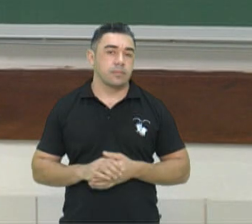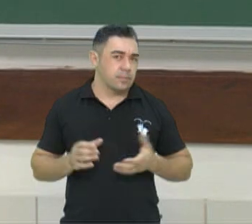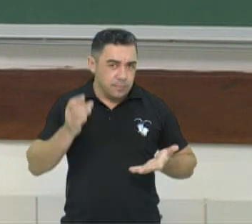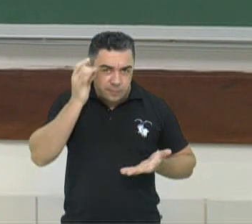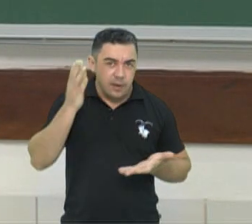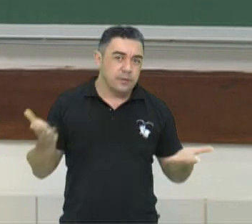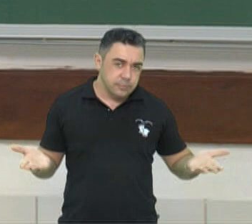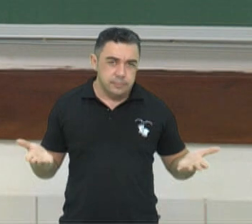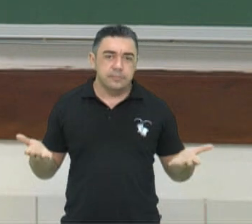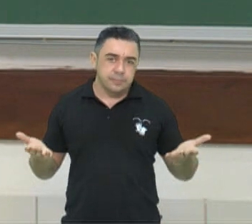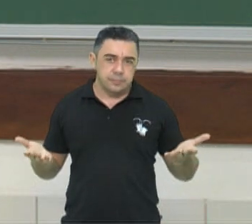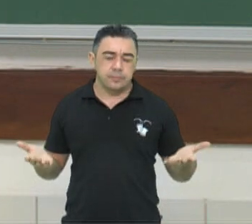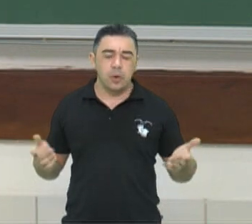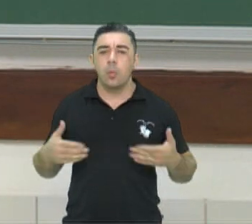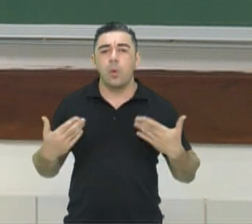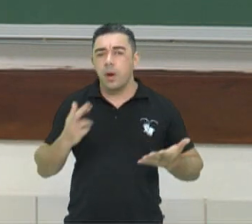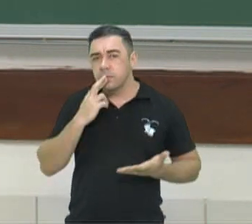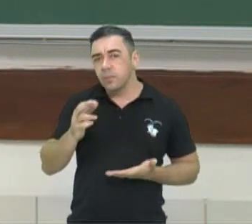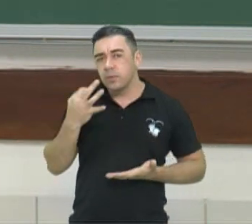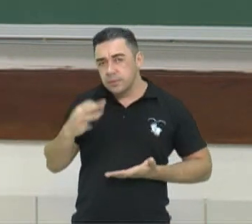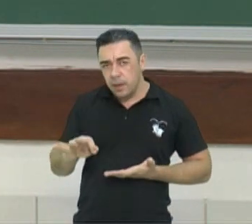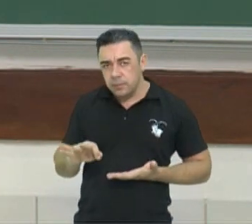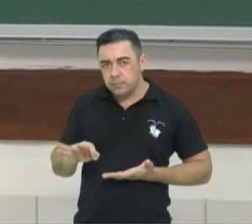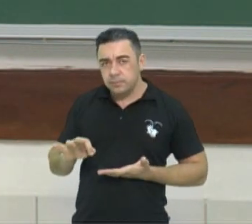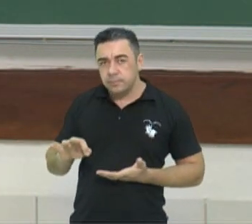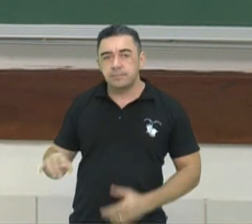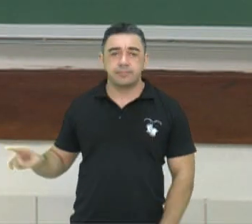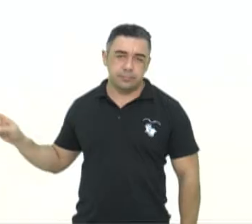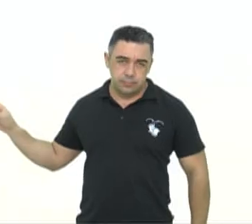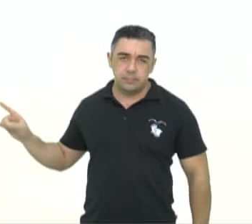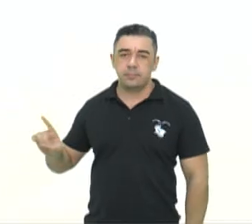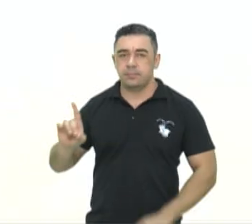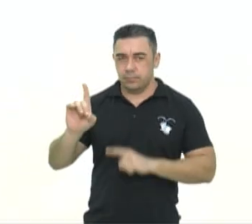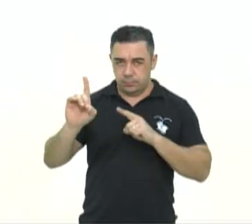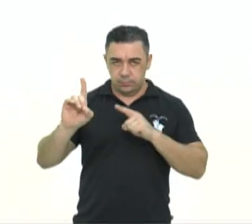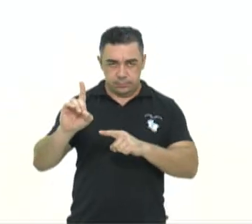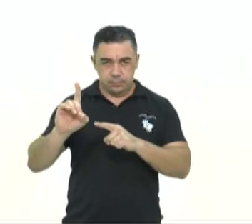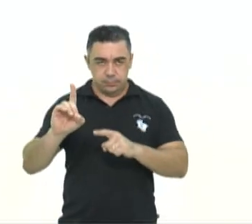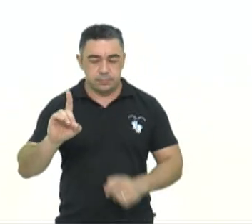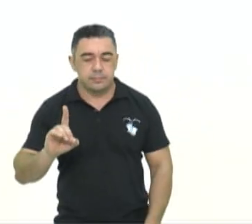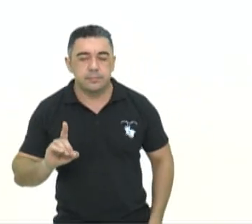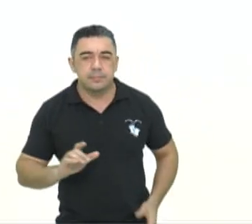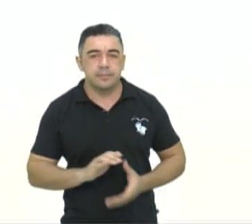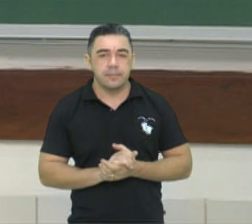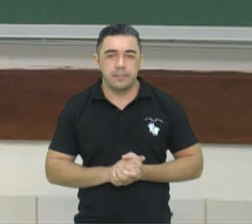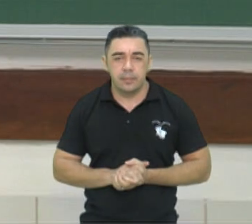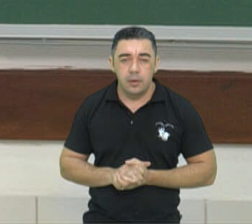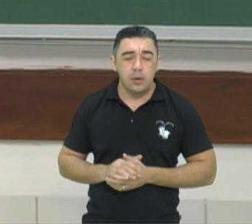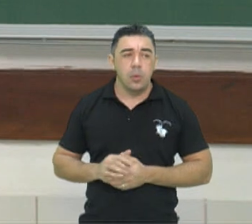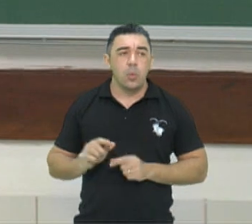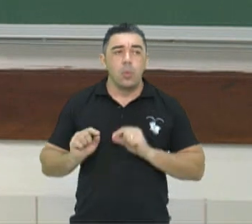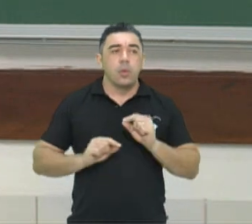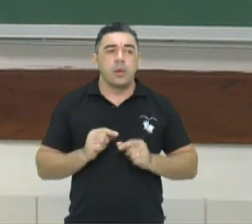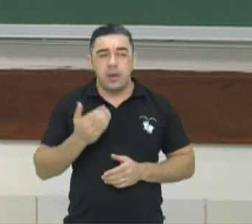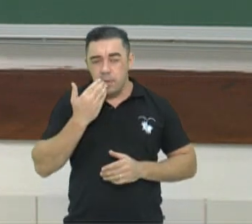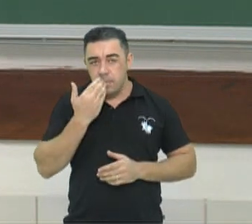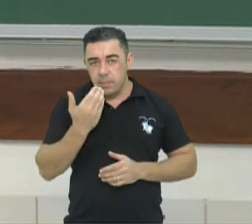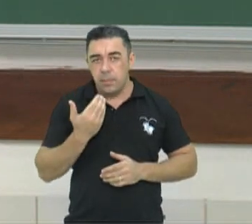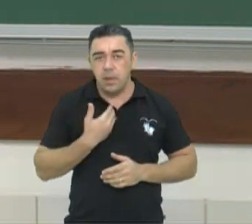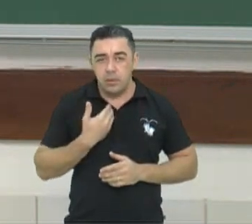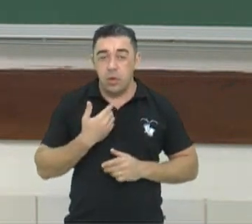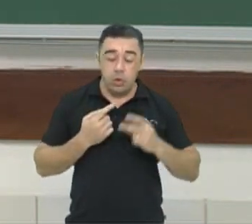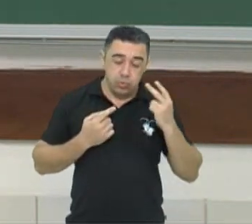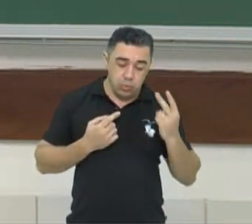Bem fácil, né, gente? Então, qual é a alternativa que você marcou? É a alternativa D, né? O que que ele nos diz?